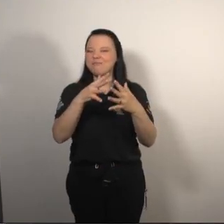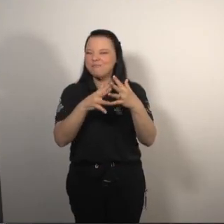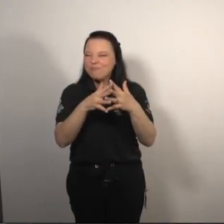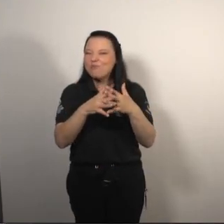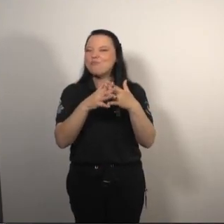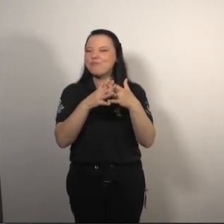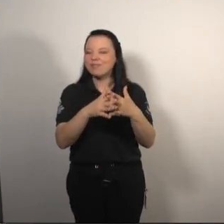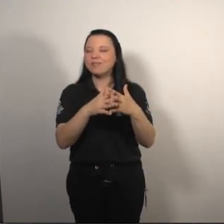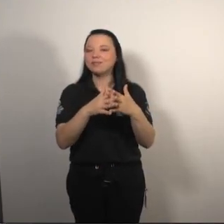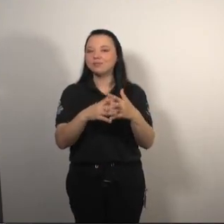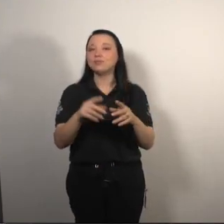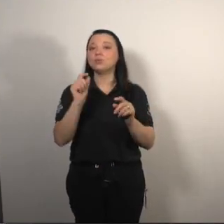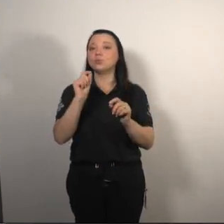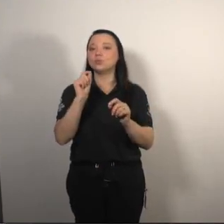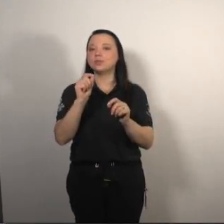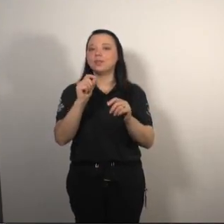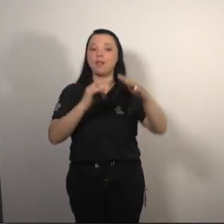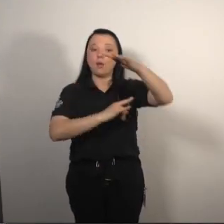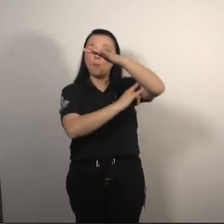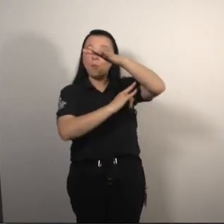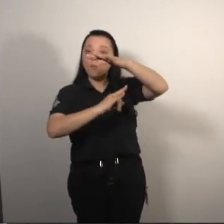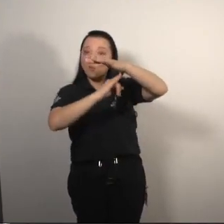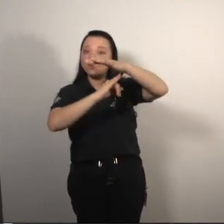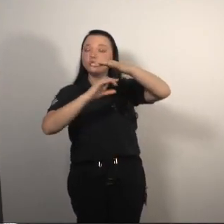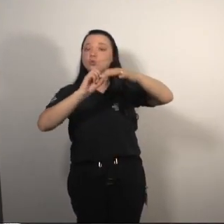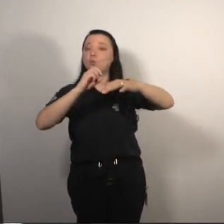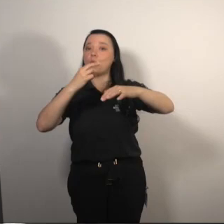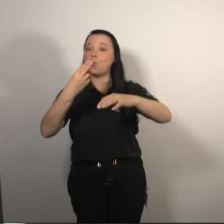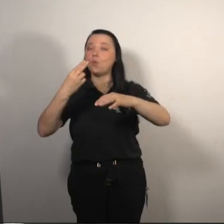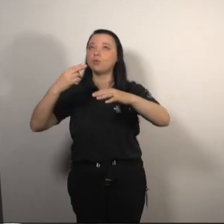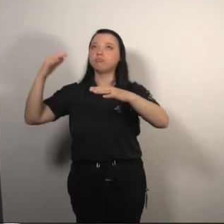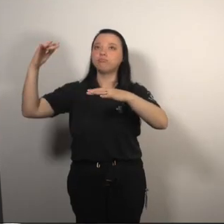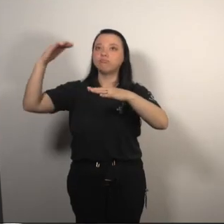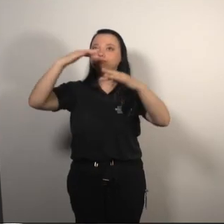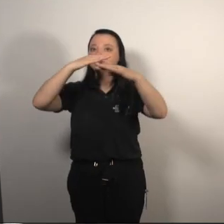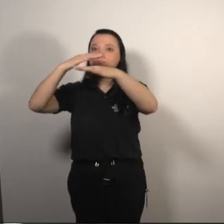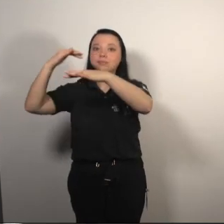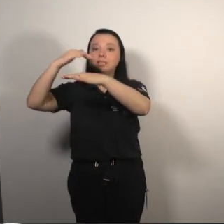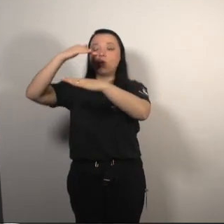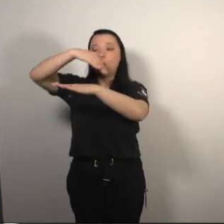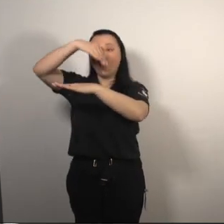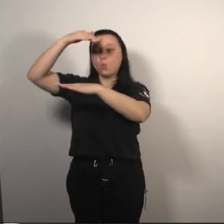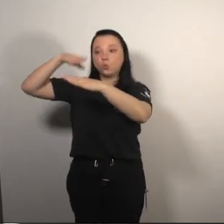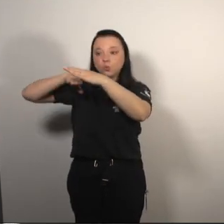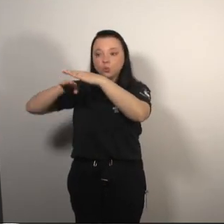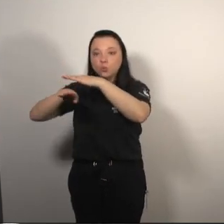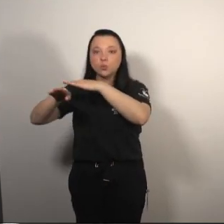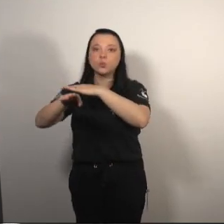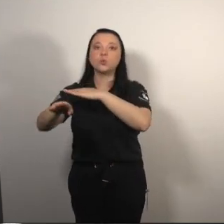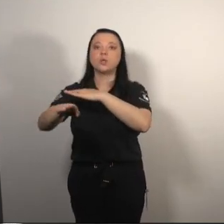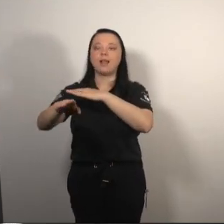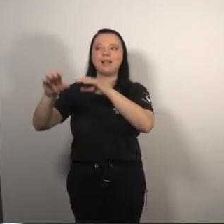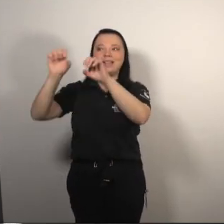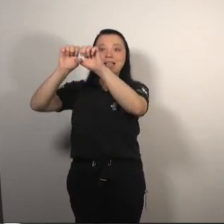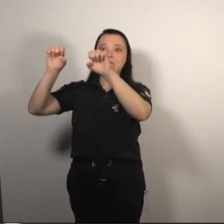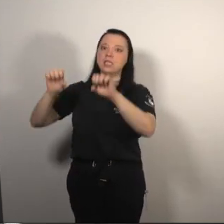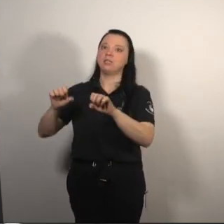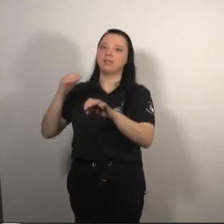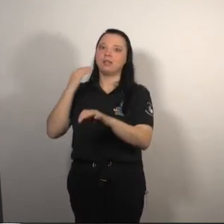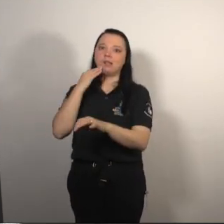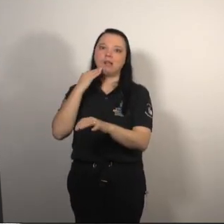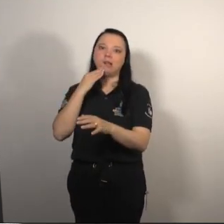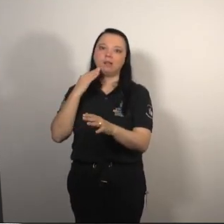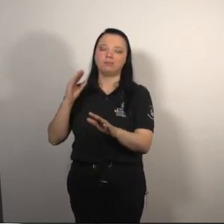complicado, é quando a ponte ou o viaduto ou o túnel apresenta deficiência estrutural. Então, nesses casos, a gente precisa fazer